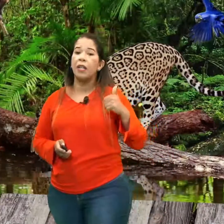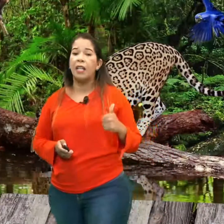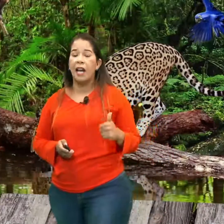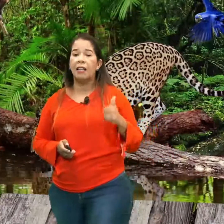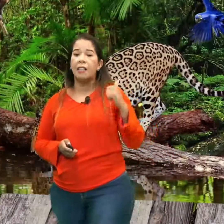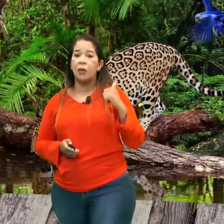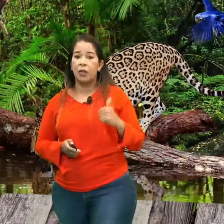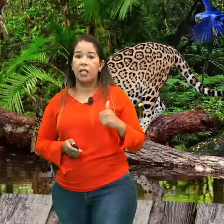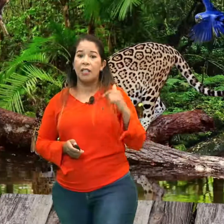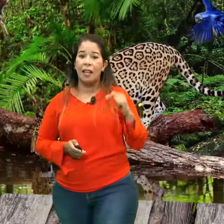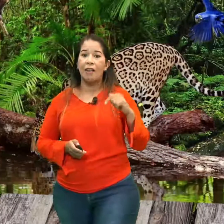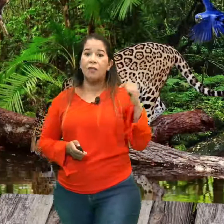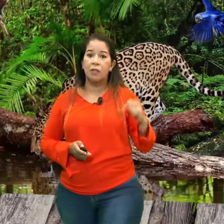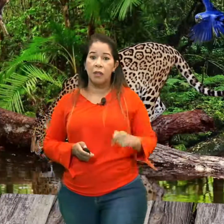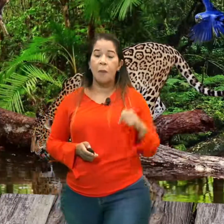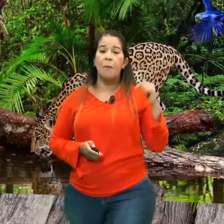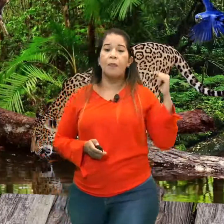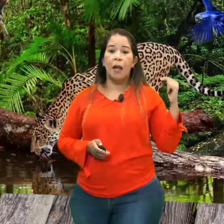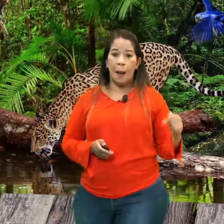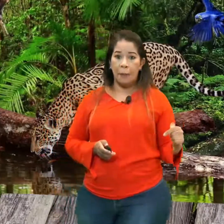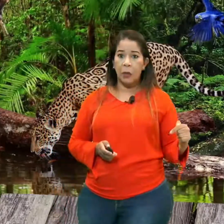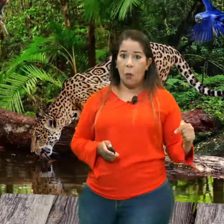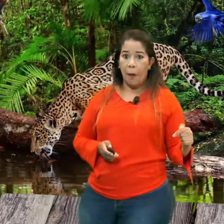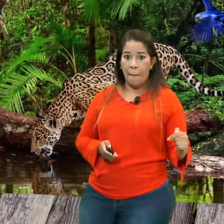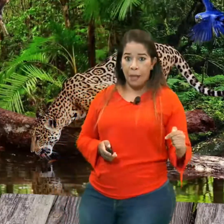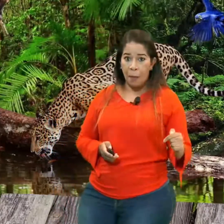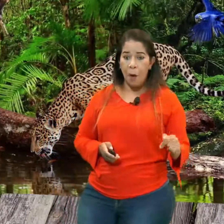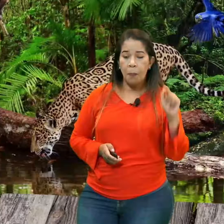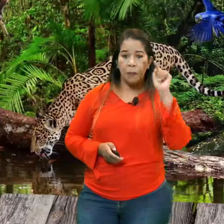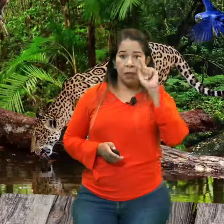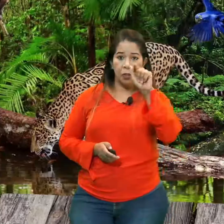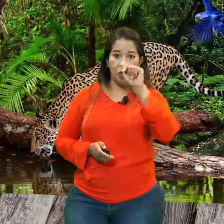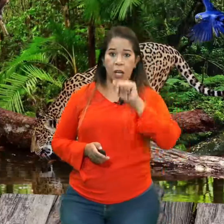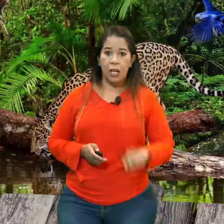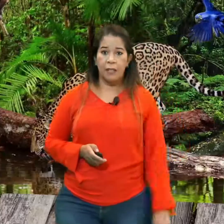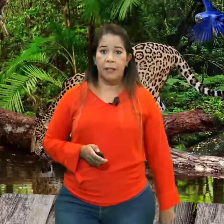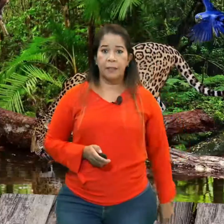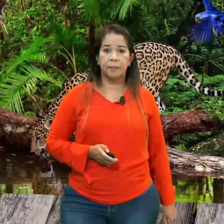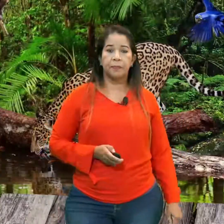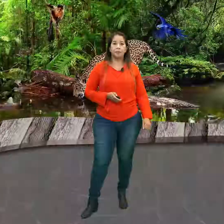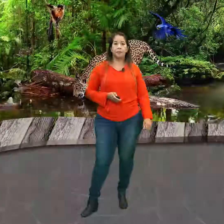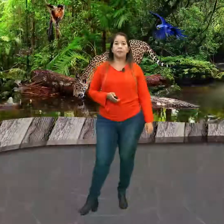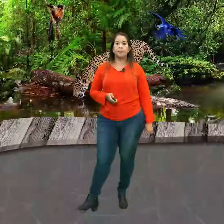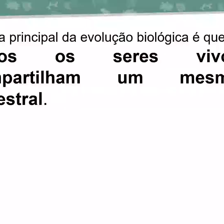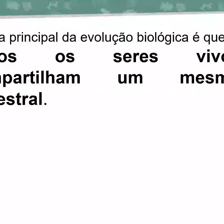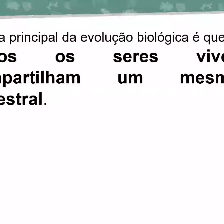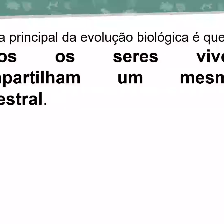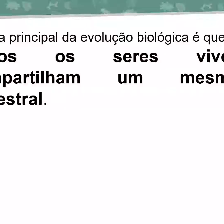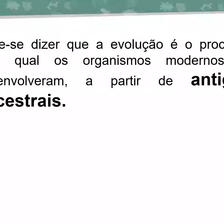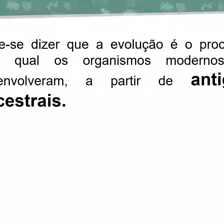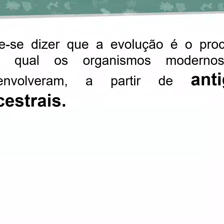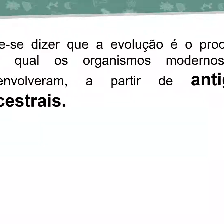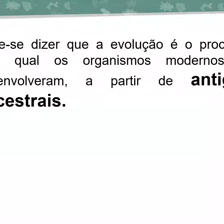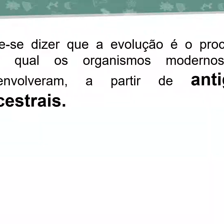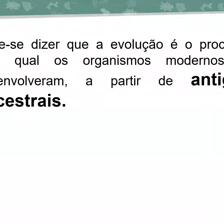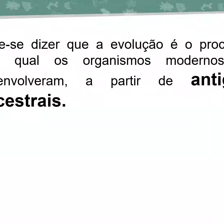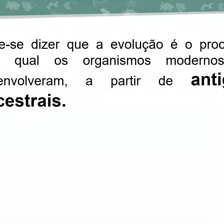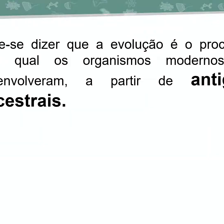é o que a teoria da evolução apregoa, tá bom? Joga lá na tela.